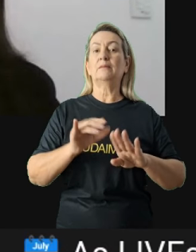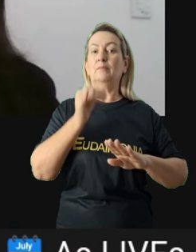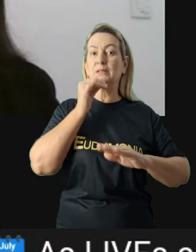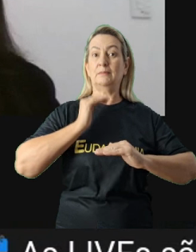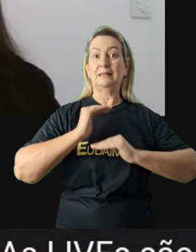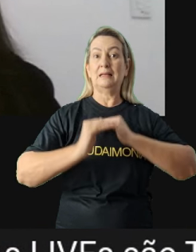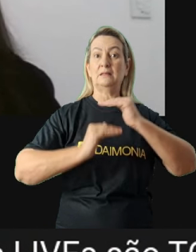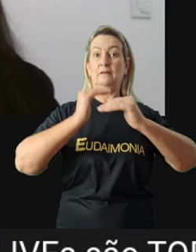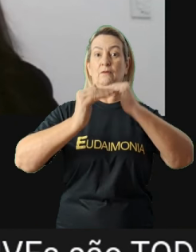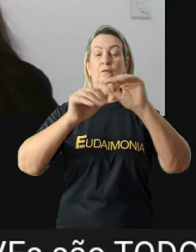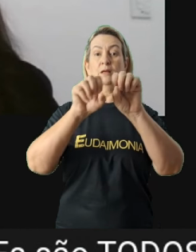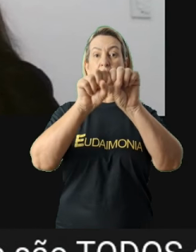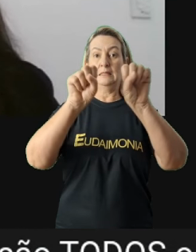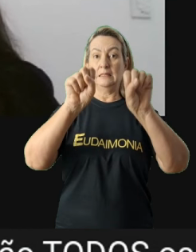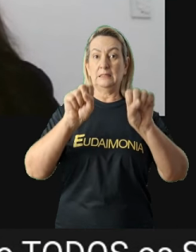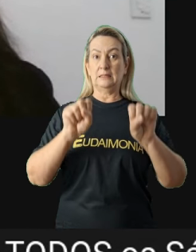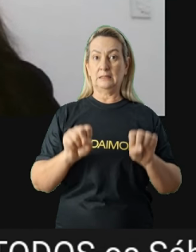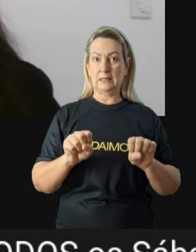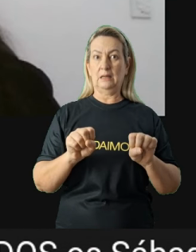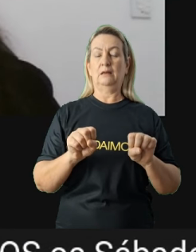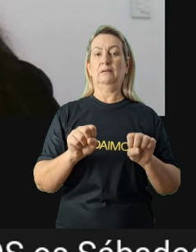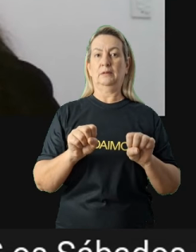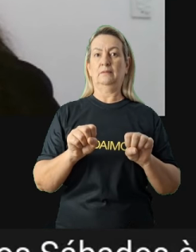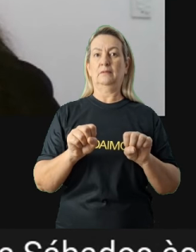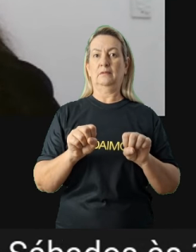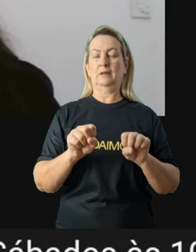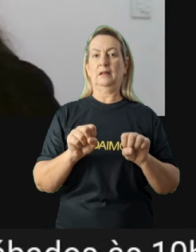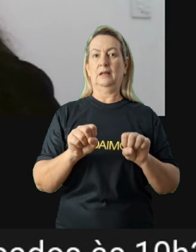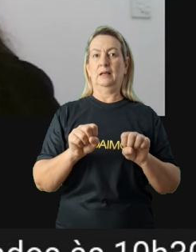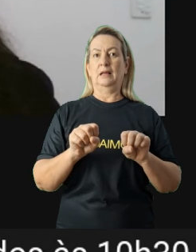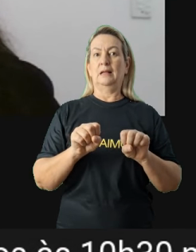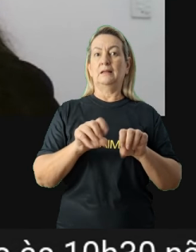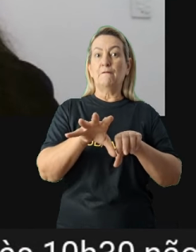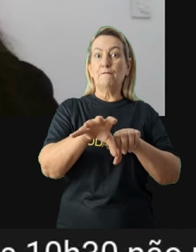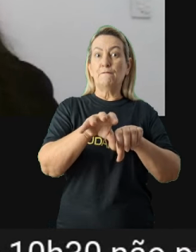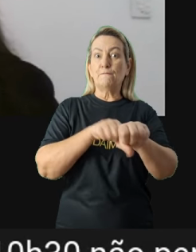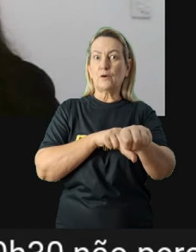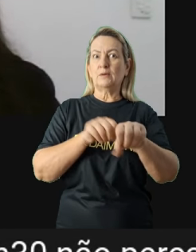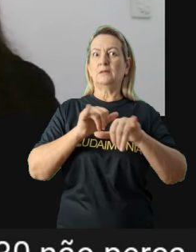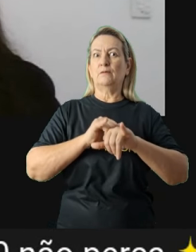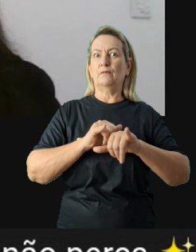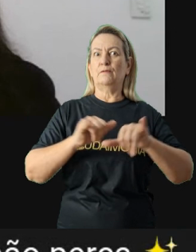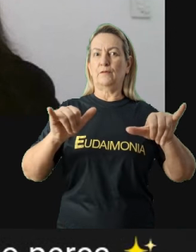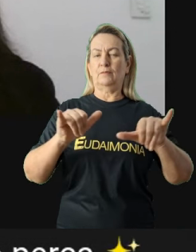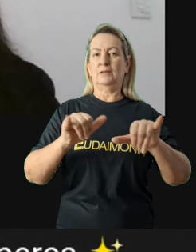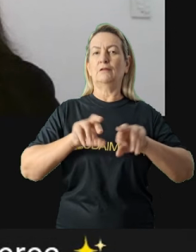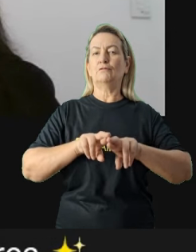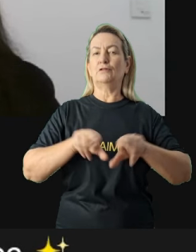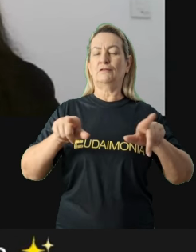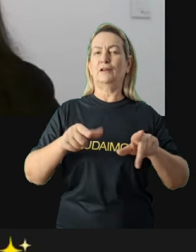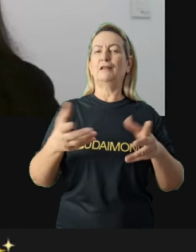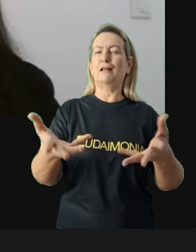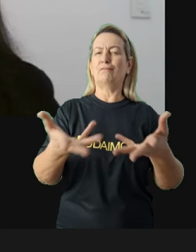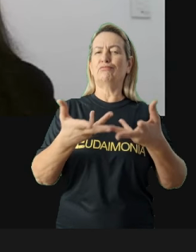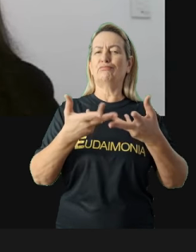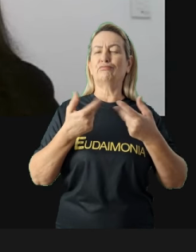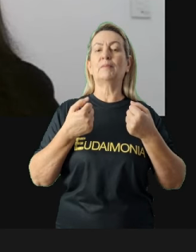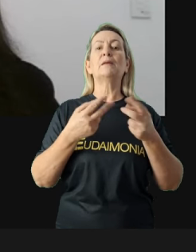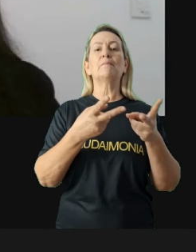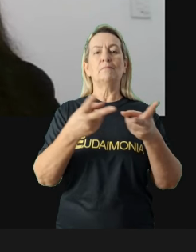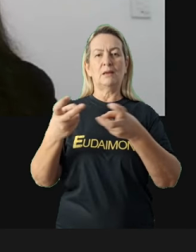nesse mérito, Paulo, porque desenvolver sistema para pessoas de informações e formações diferentes